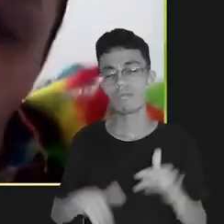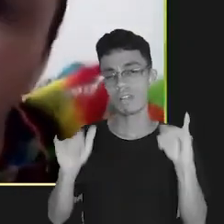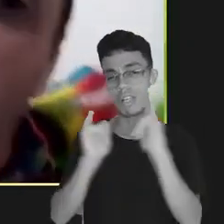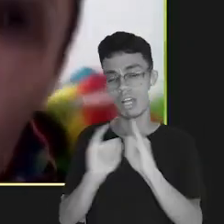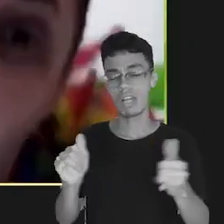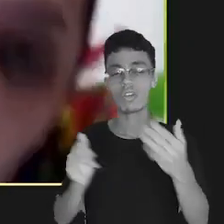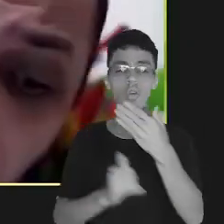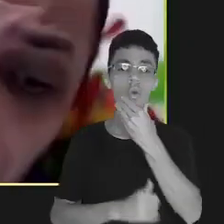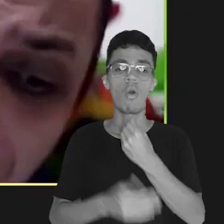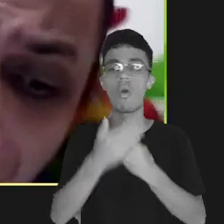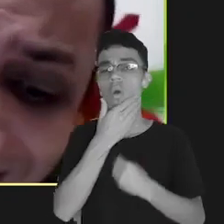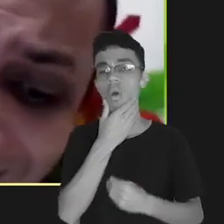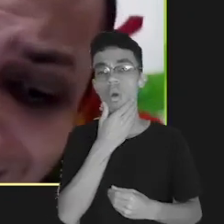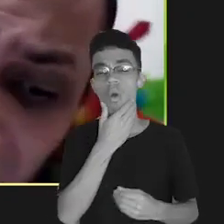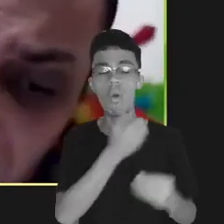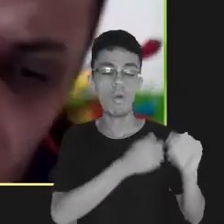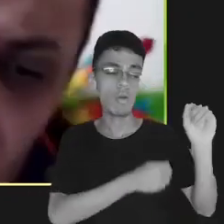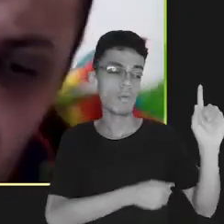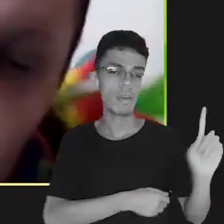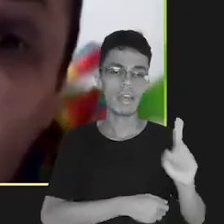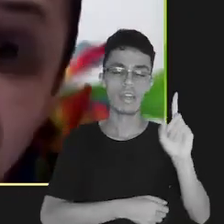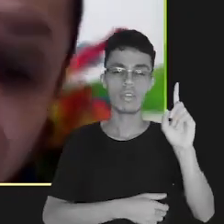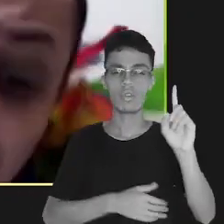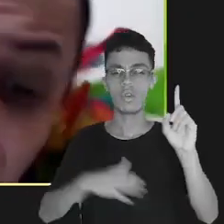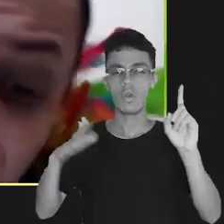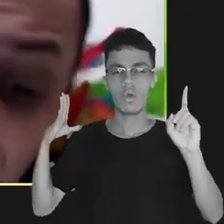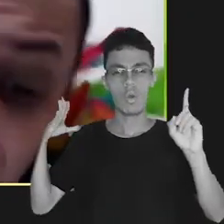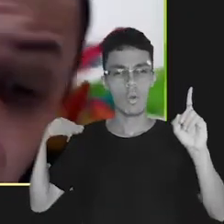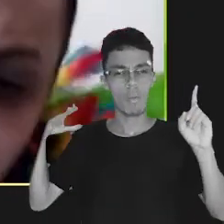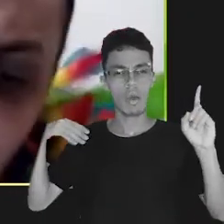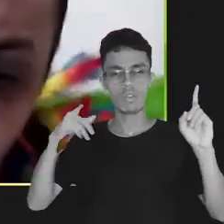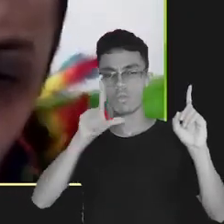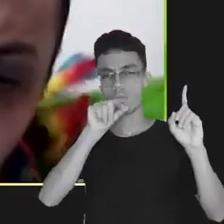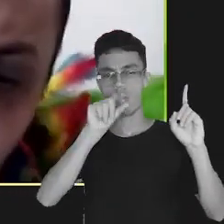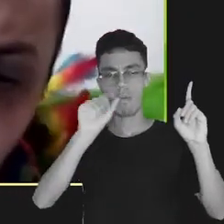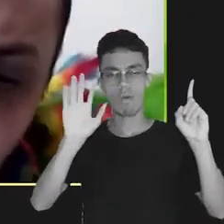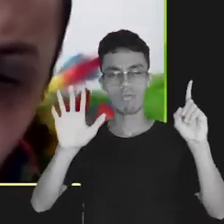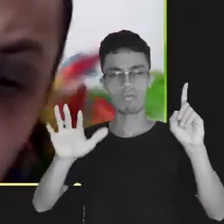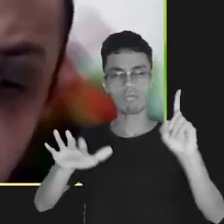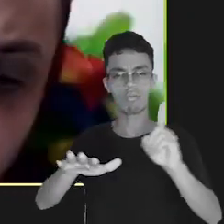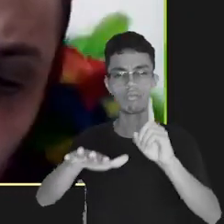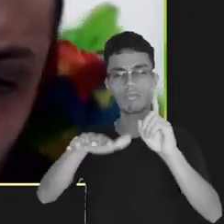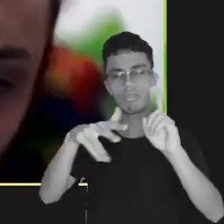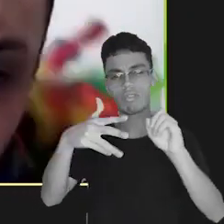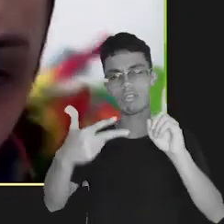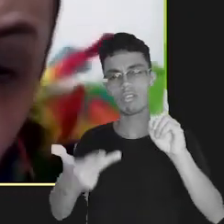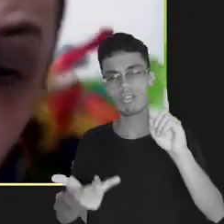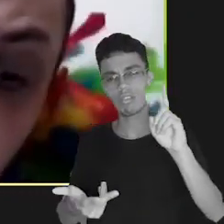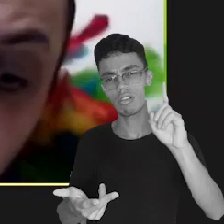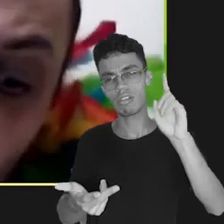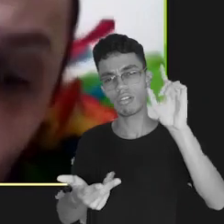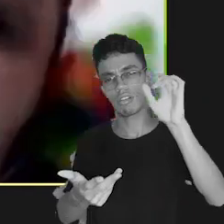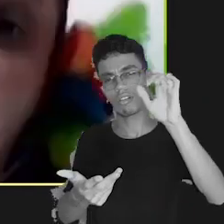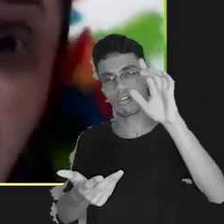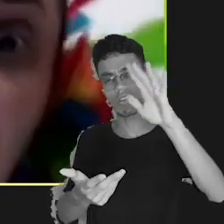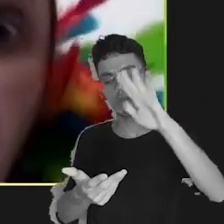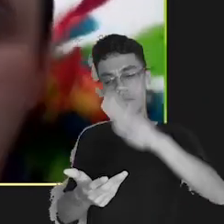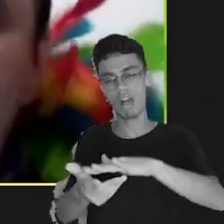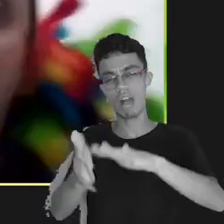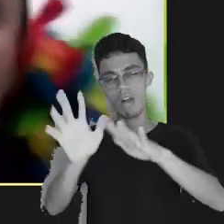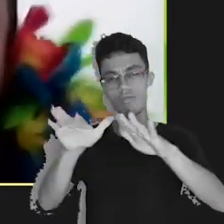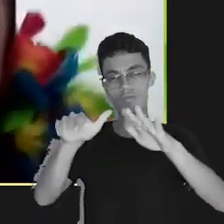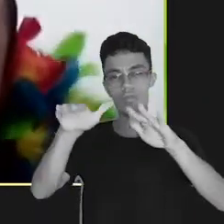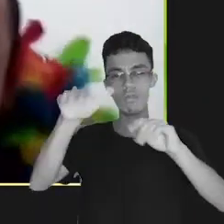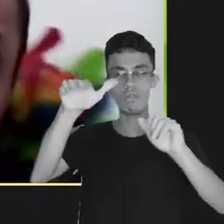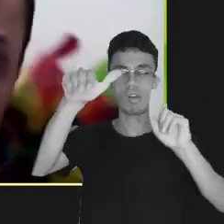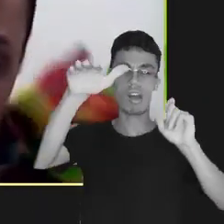homem ressuscitou um pássaro, coisa que nunca se viu. Se o pássaro ressuscitou, é porque